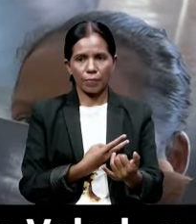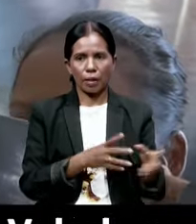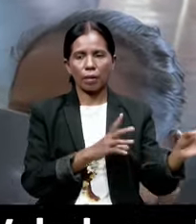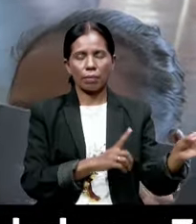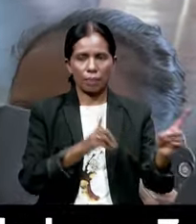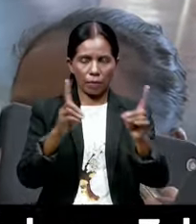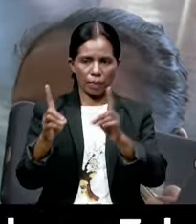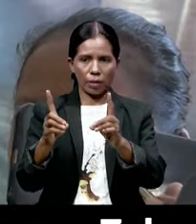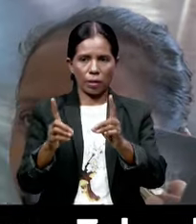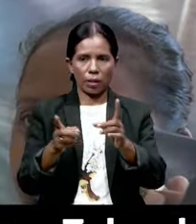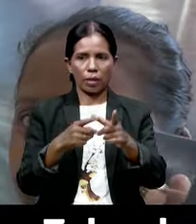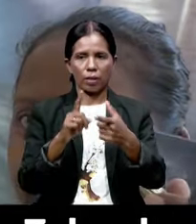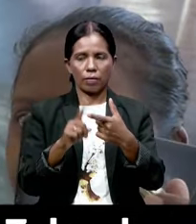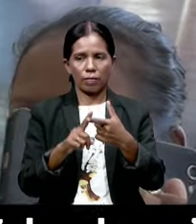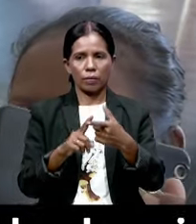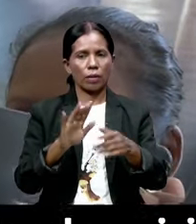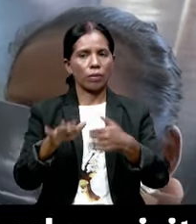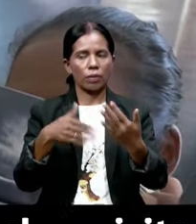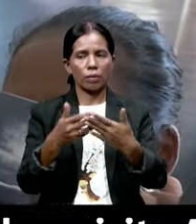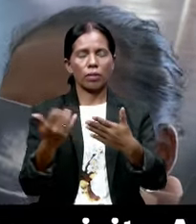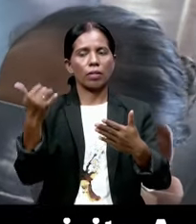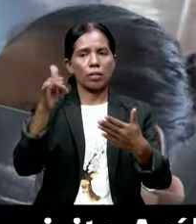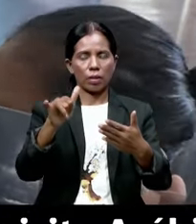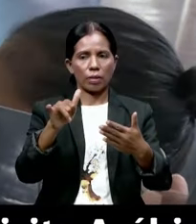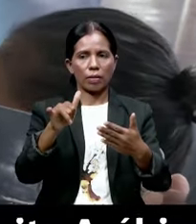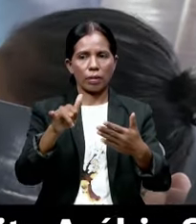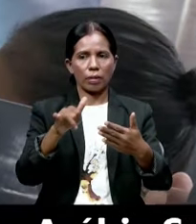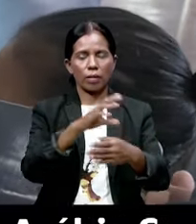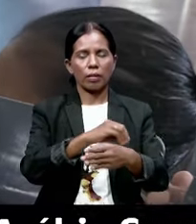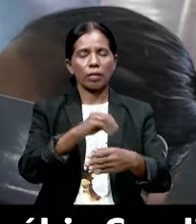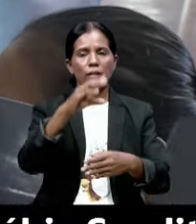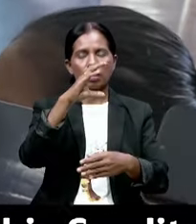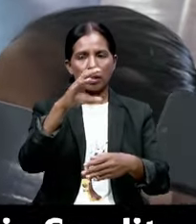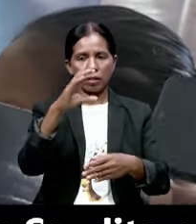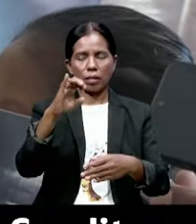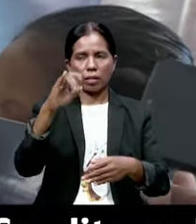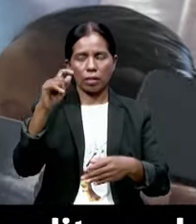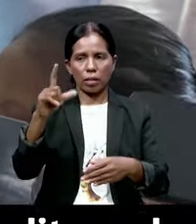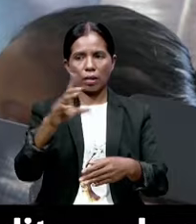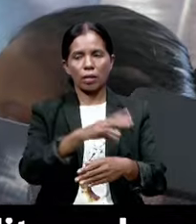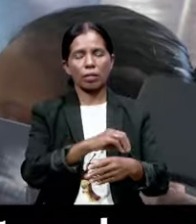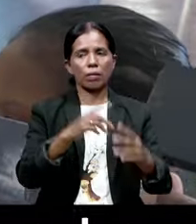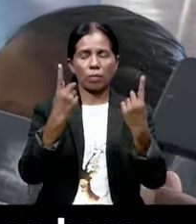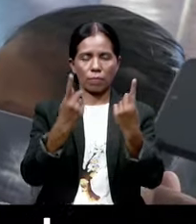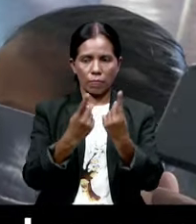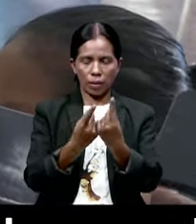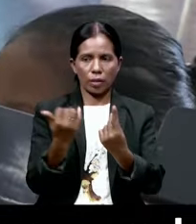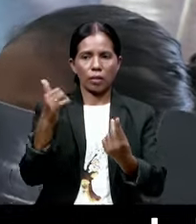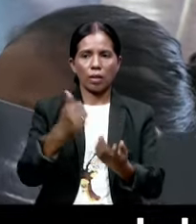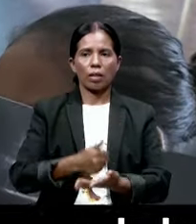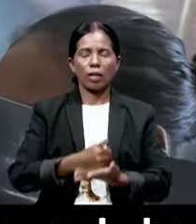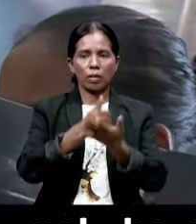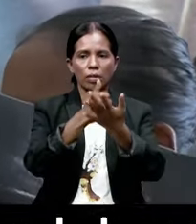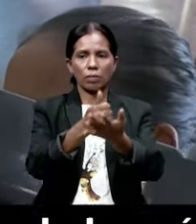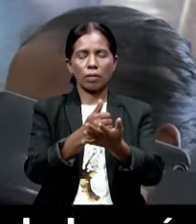implementa ona ne maioria sira ne be iha camara comercio liliu sira ne be empresario se facilita liu